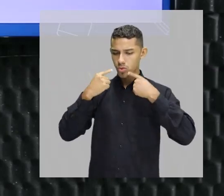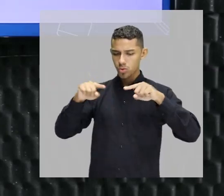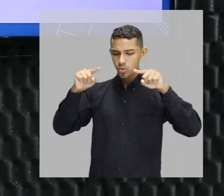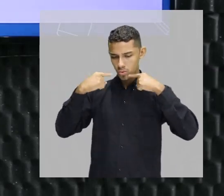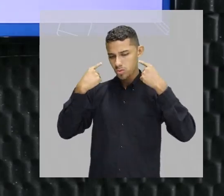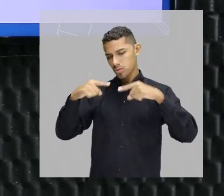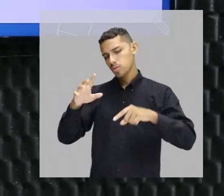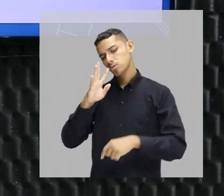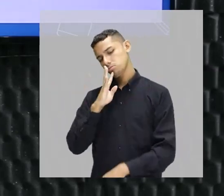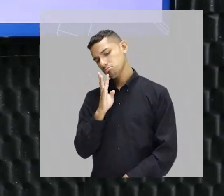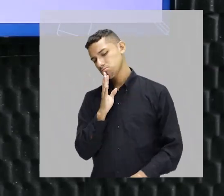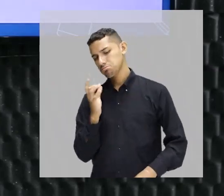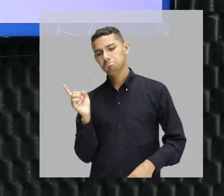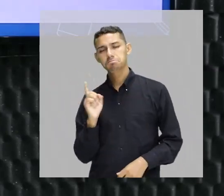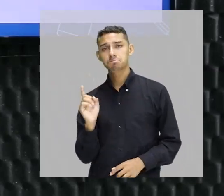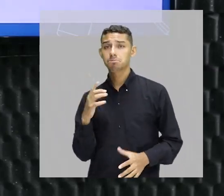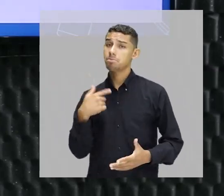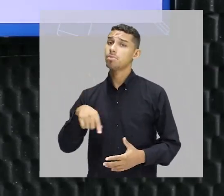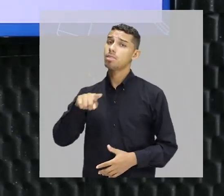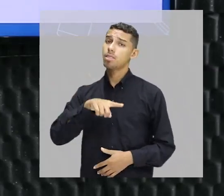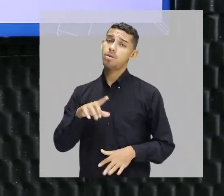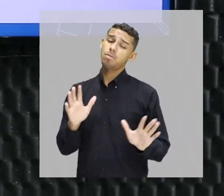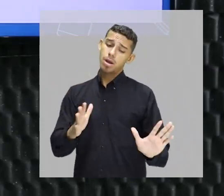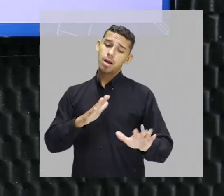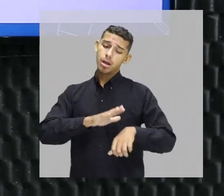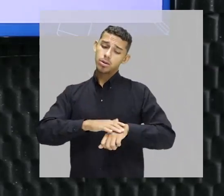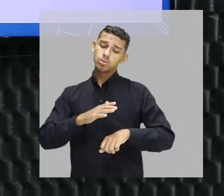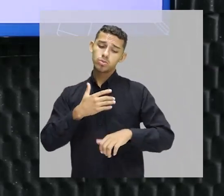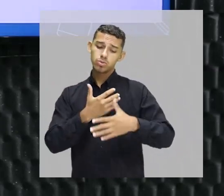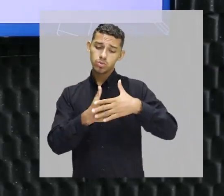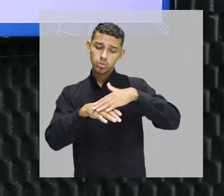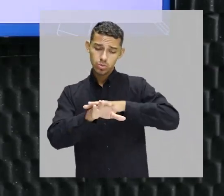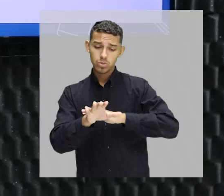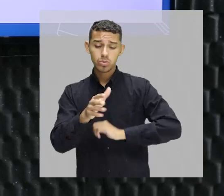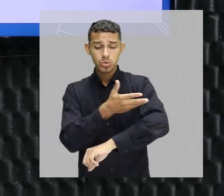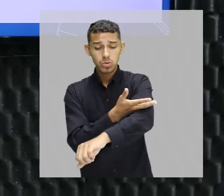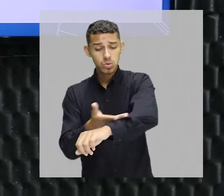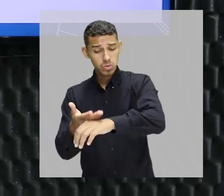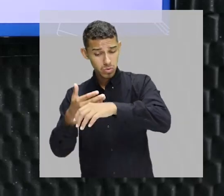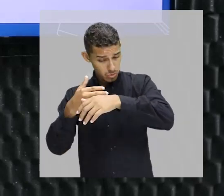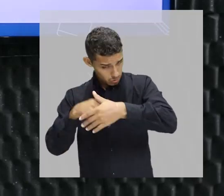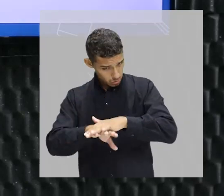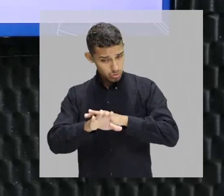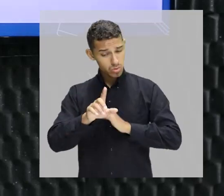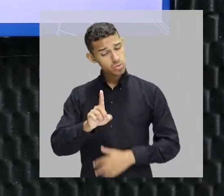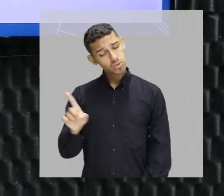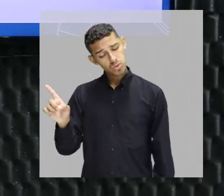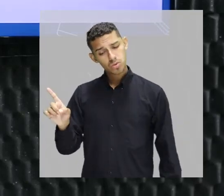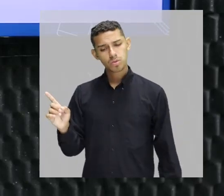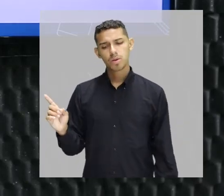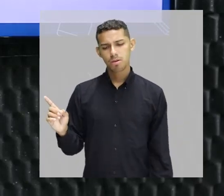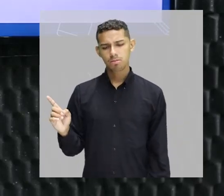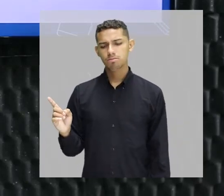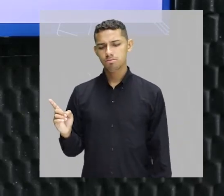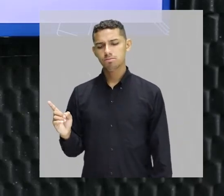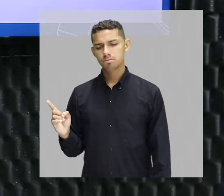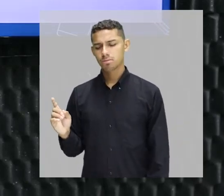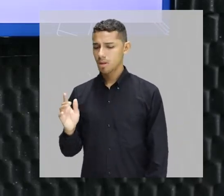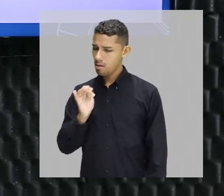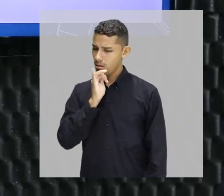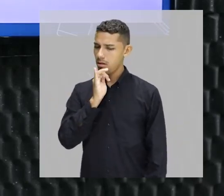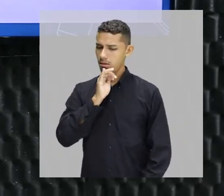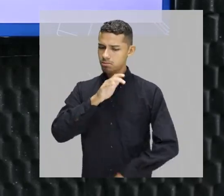essa música, pode até não ser o gênero musical que vocês mais gostam, mas por fazer parte, né, da música popular